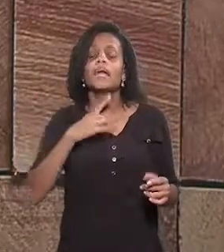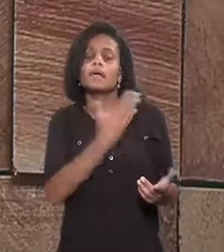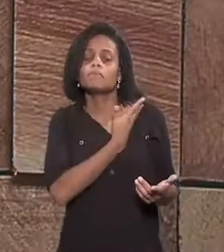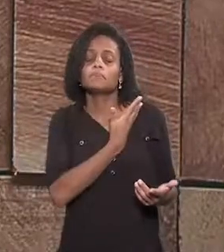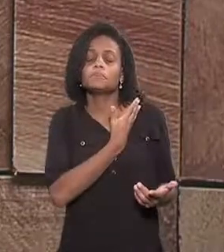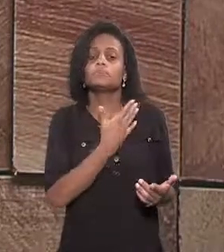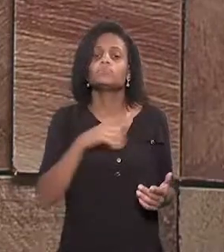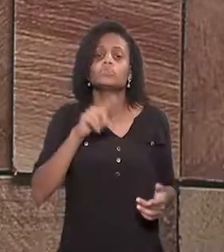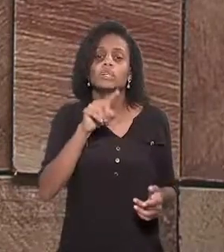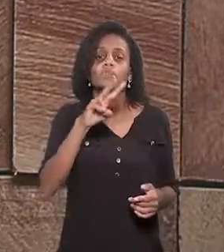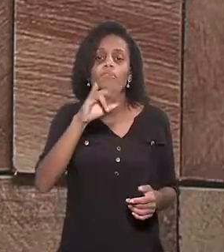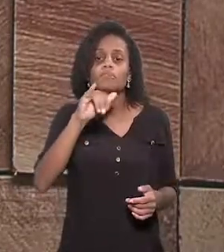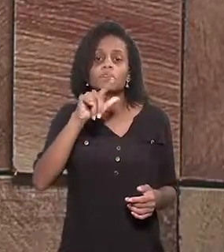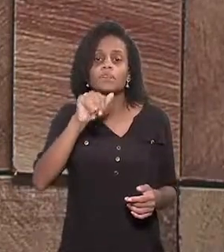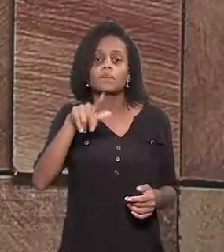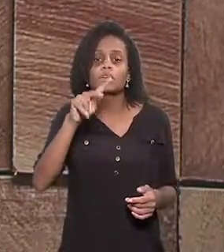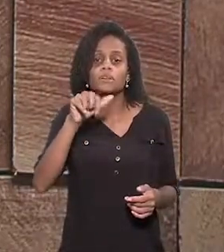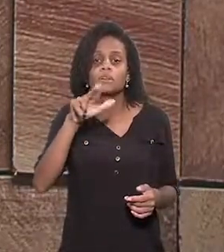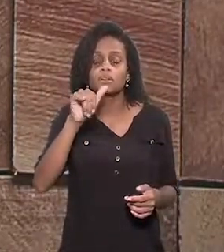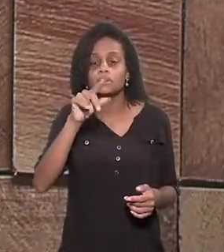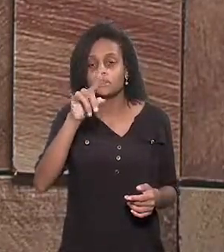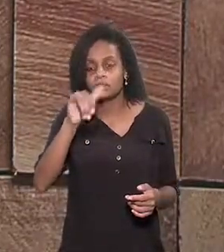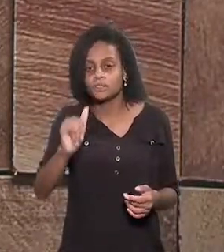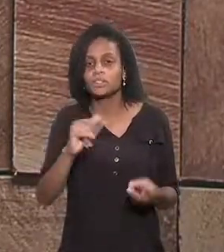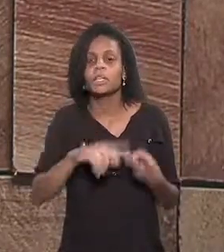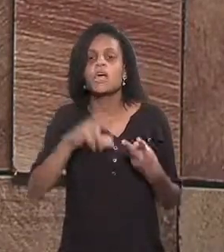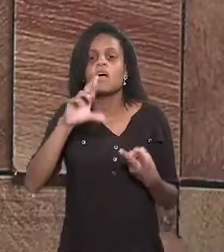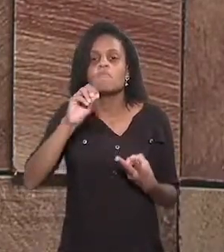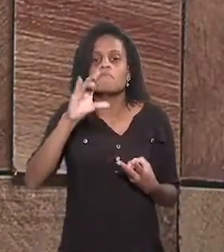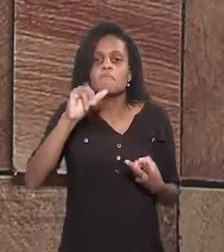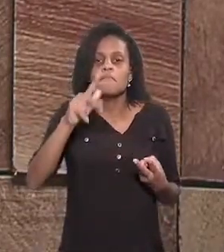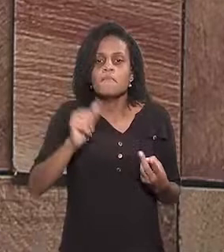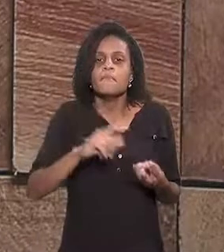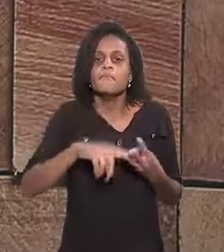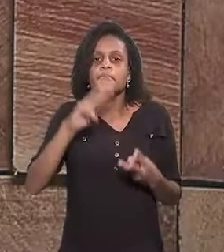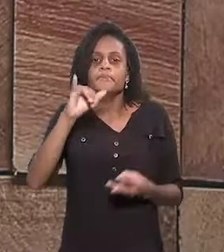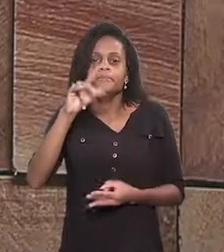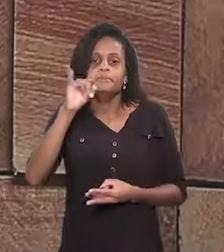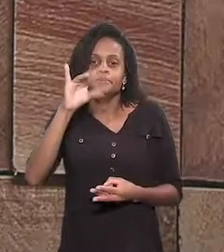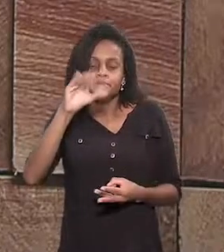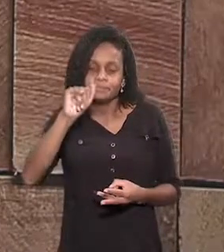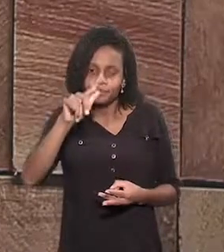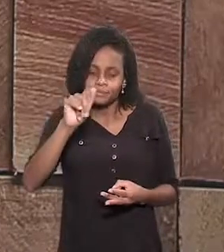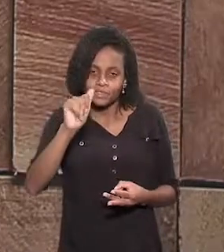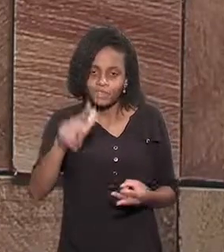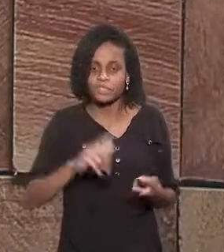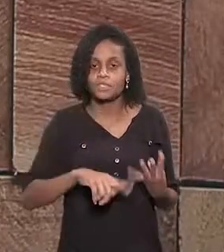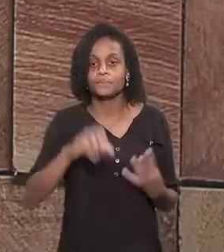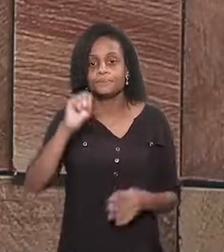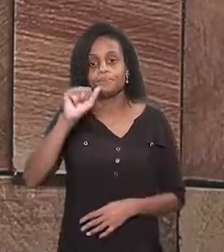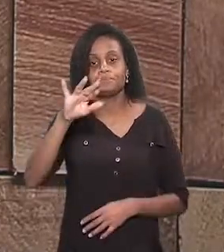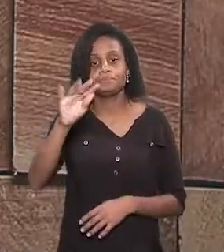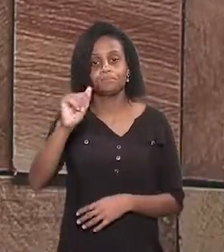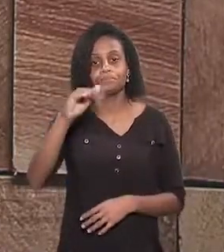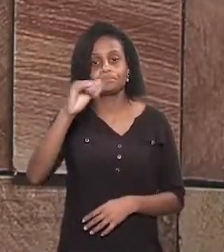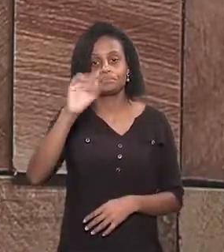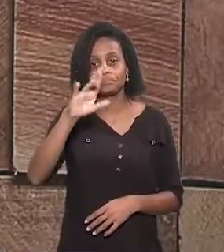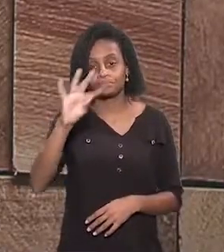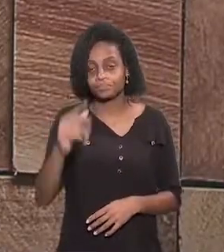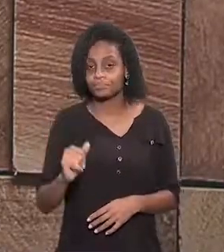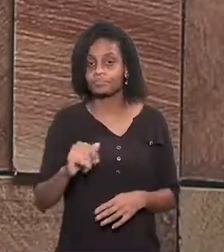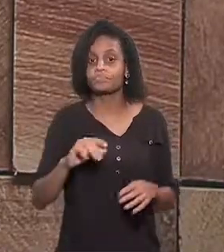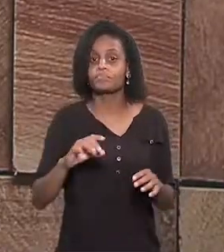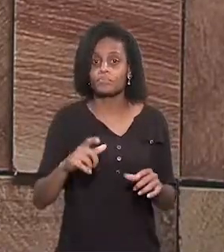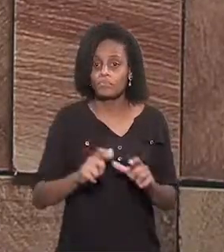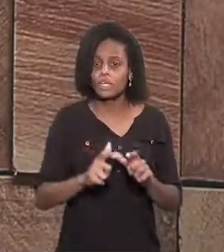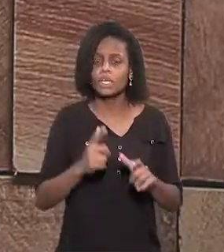Vila Kennedy, no Complexo da Maré, na Cidade de Deus, na Rocinha, no Vidigal, Santa Marta. A gente tem parceiro em outras favelas do Rio de Janeiro